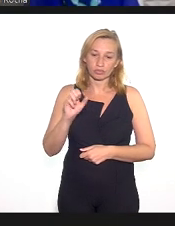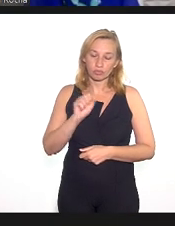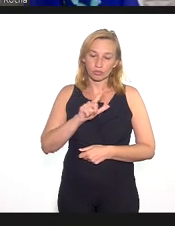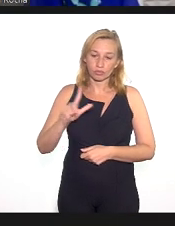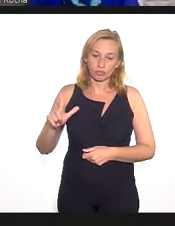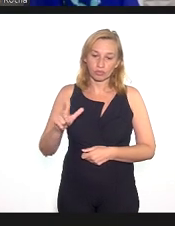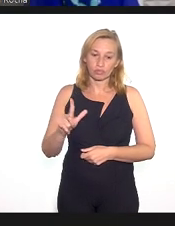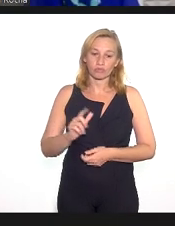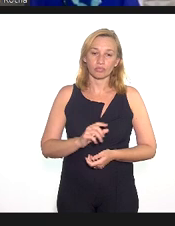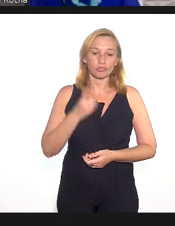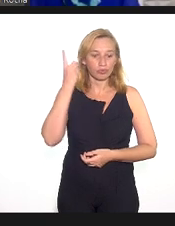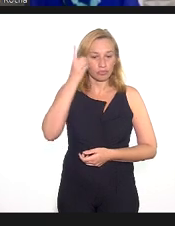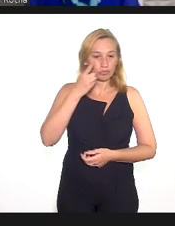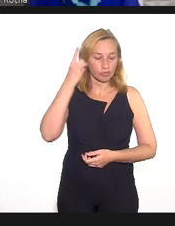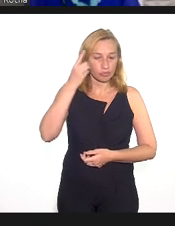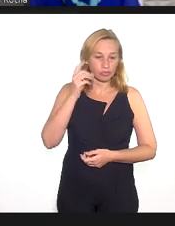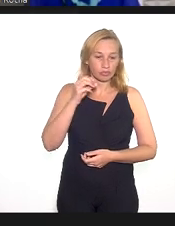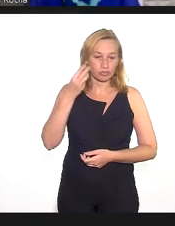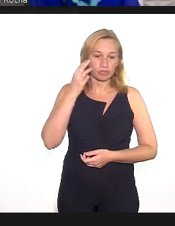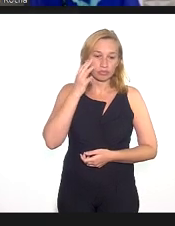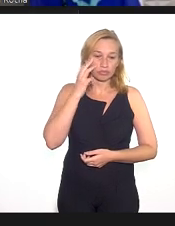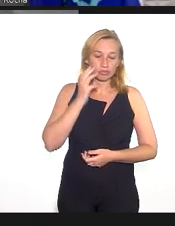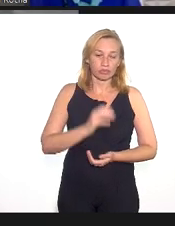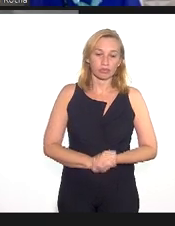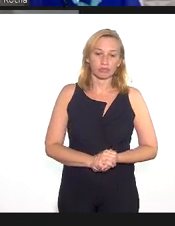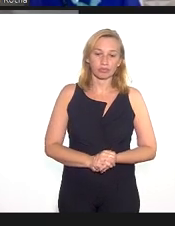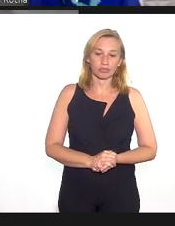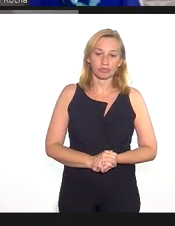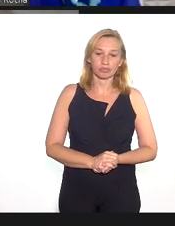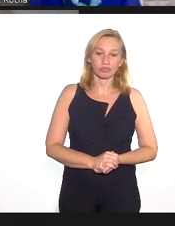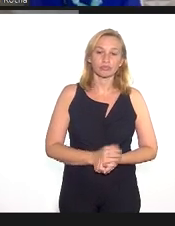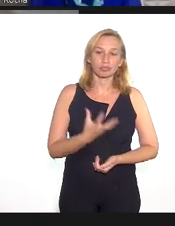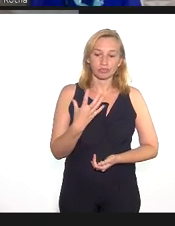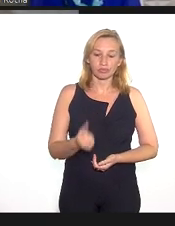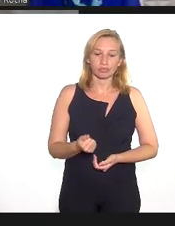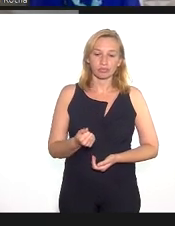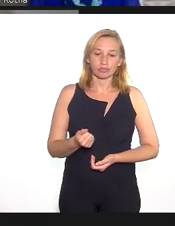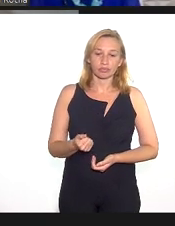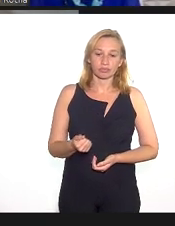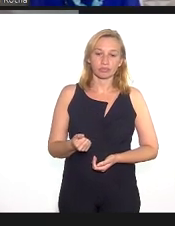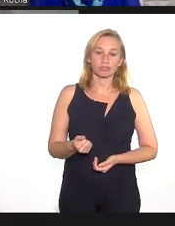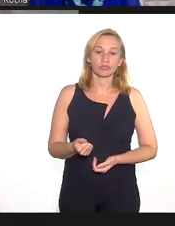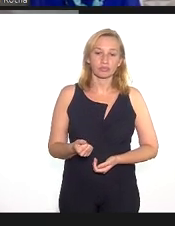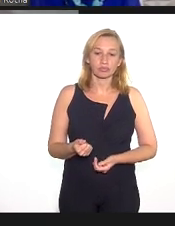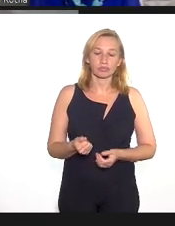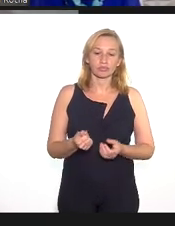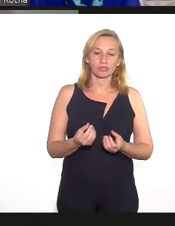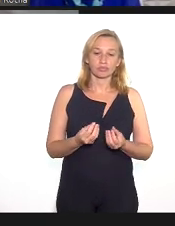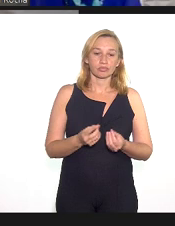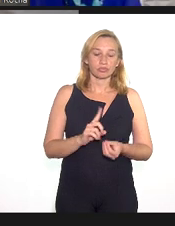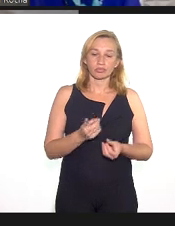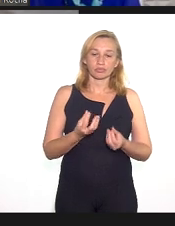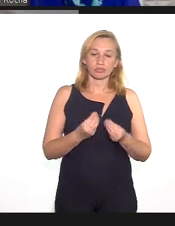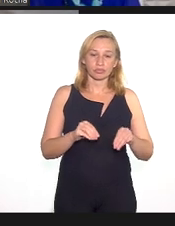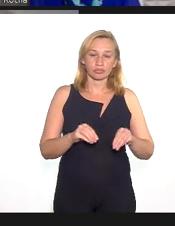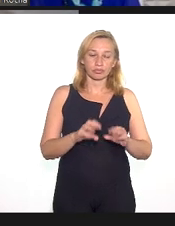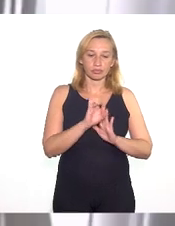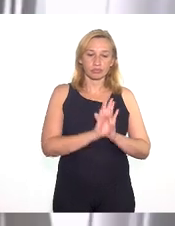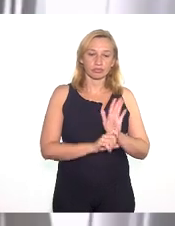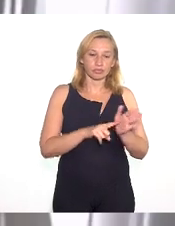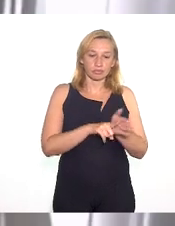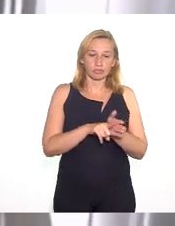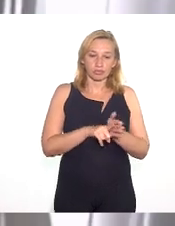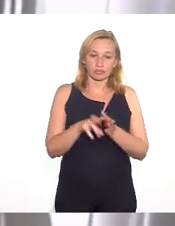Deputado Noel de Carvalho, deputado Valdeir Carneiro. No mérito, favorável, sem prejuízo das emendas que serão analisadas, inclusive, na